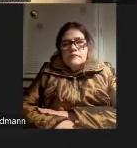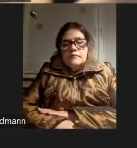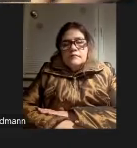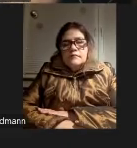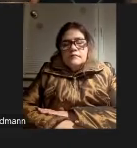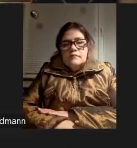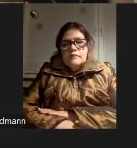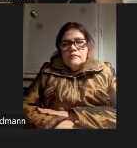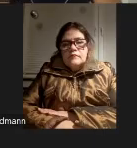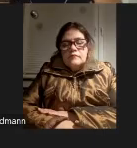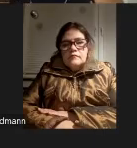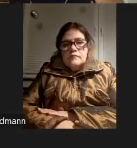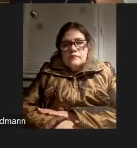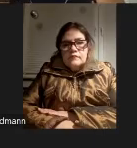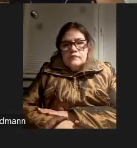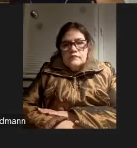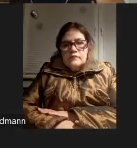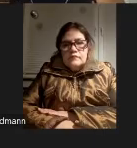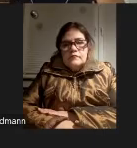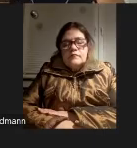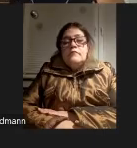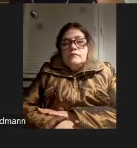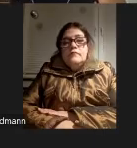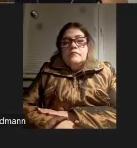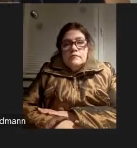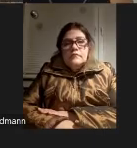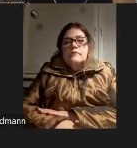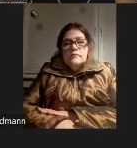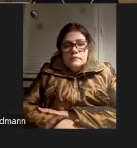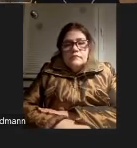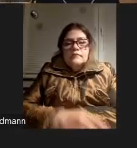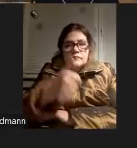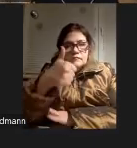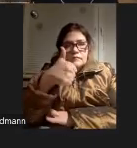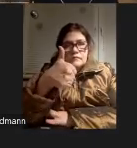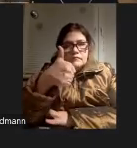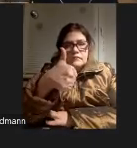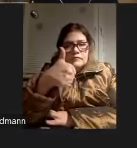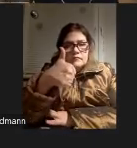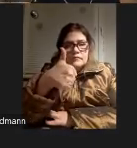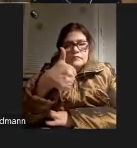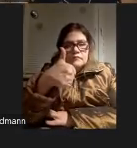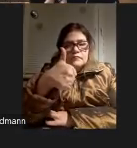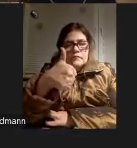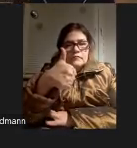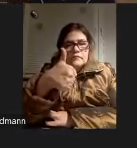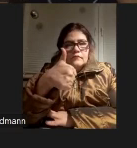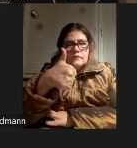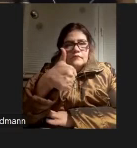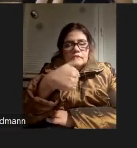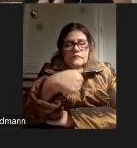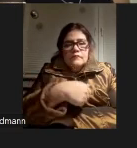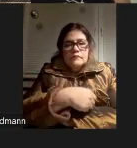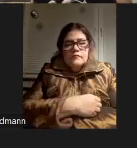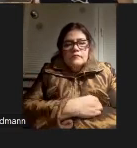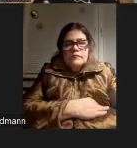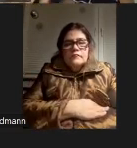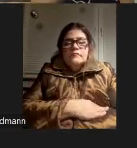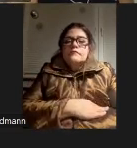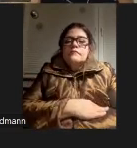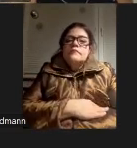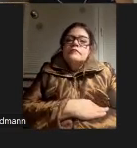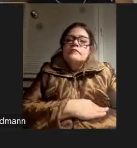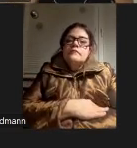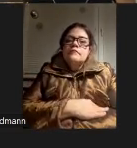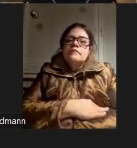de 90 para 30 episódios? Claro que é, né? Então, a gente precisa flexibilizar, a